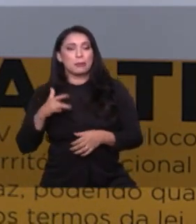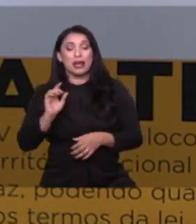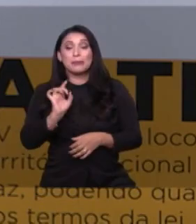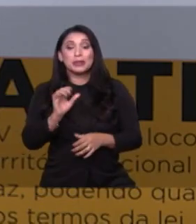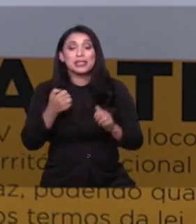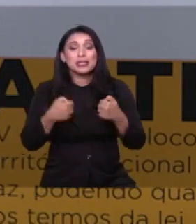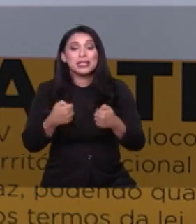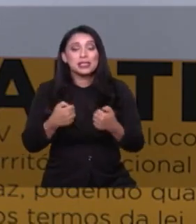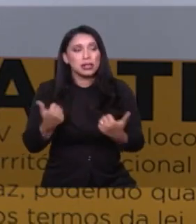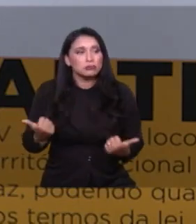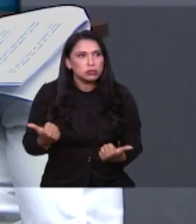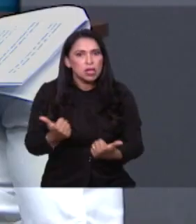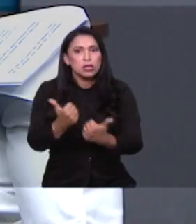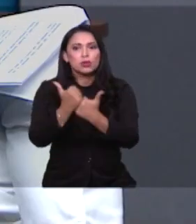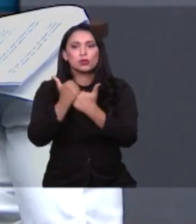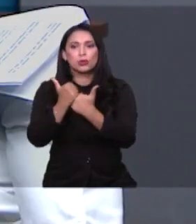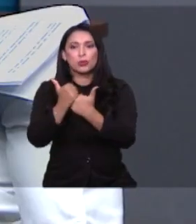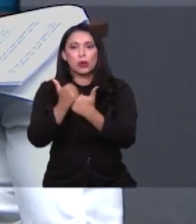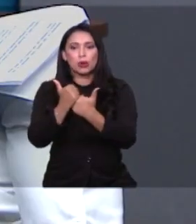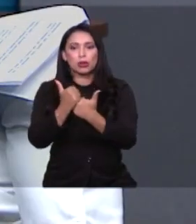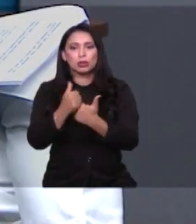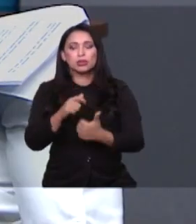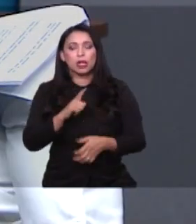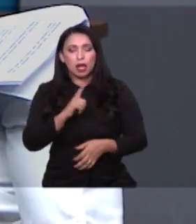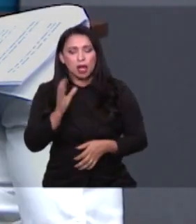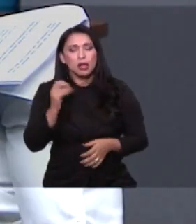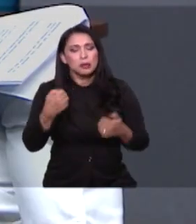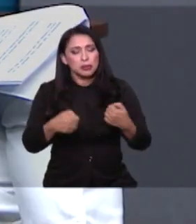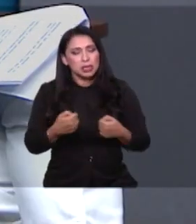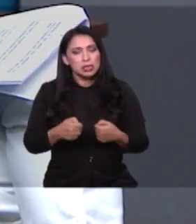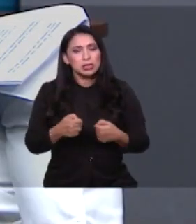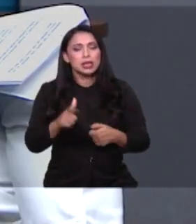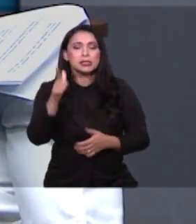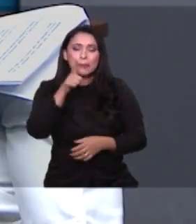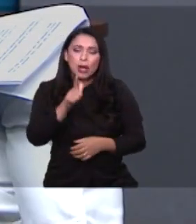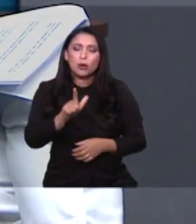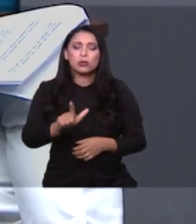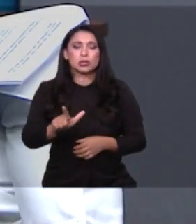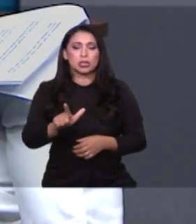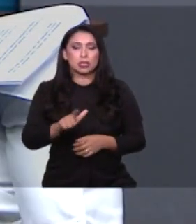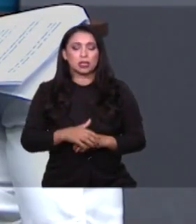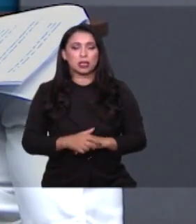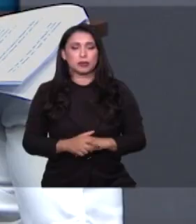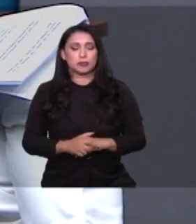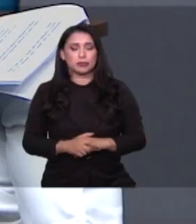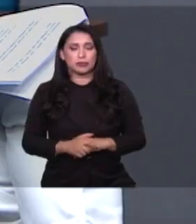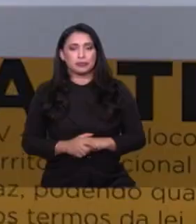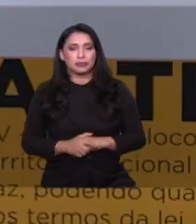auxiliada, entendeu? Ele precisa ser, para que ele consiga